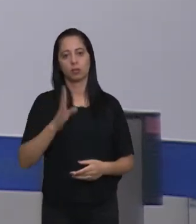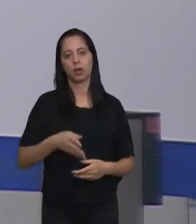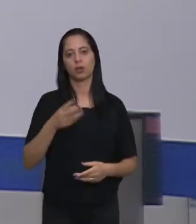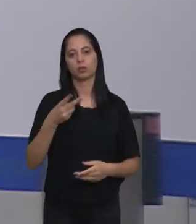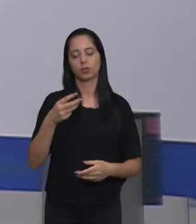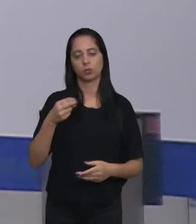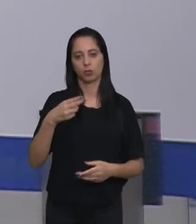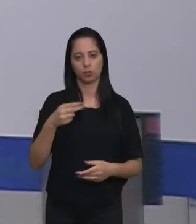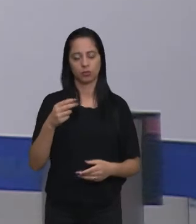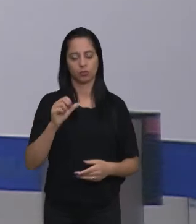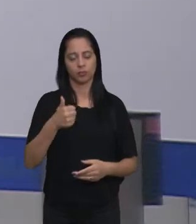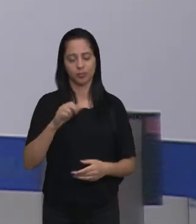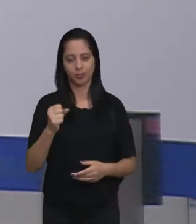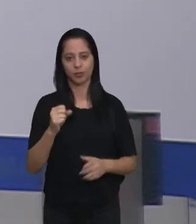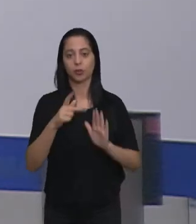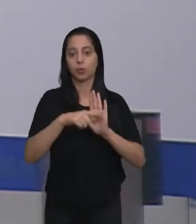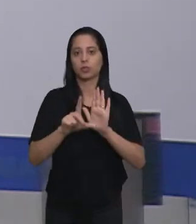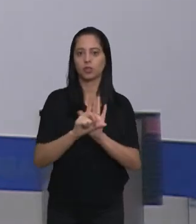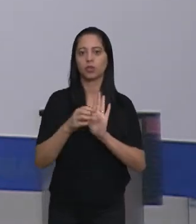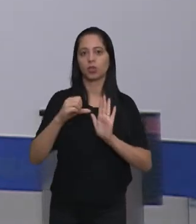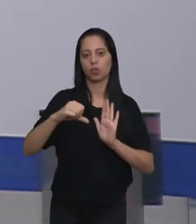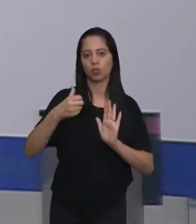3044/2018, projeto de lei número